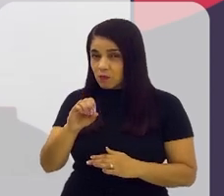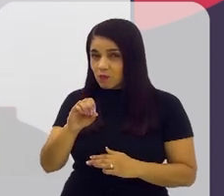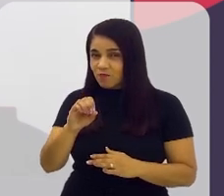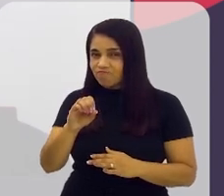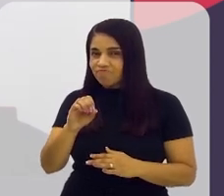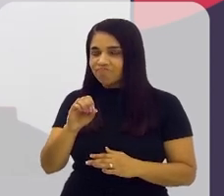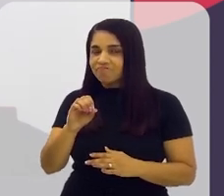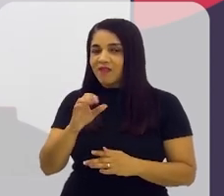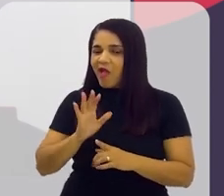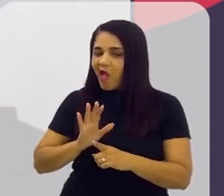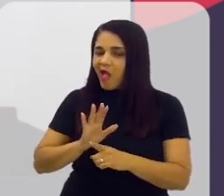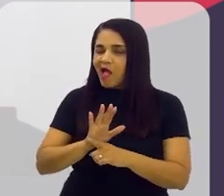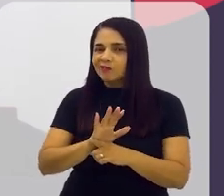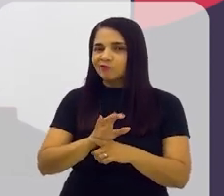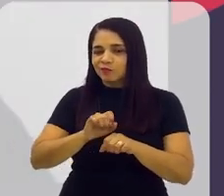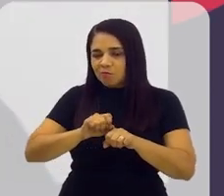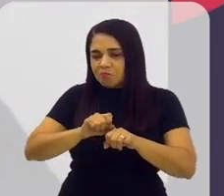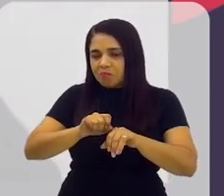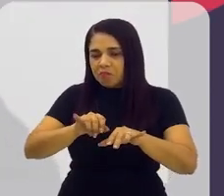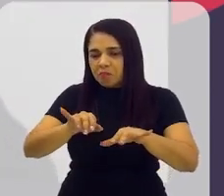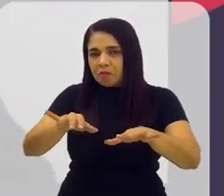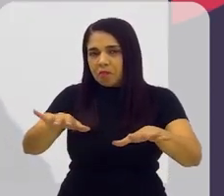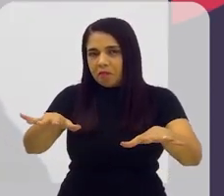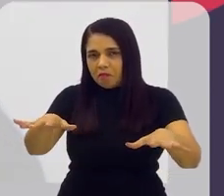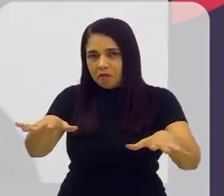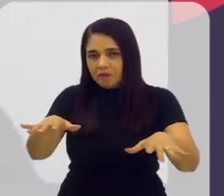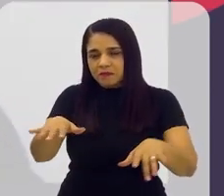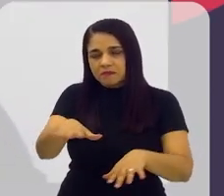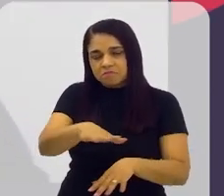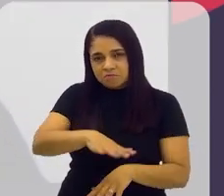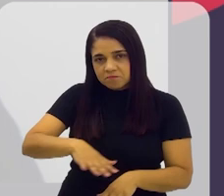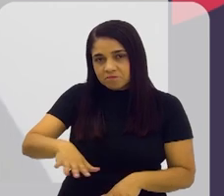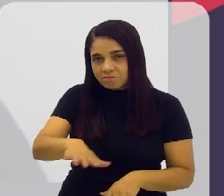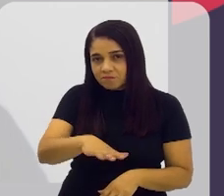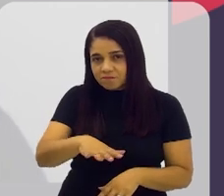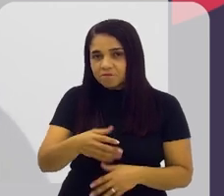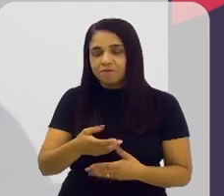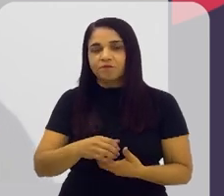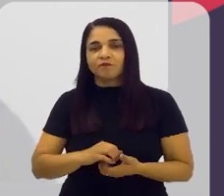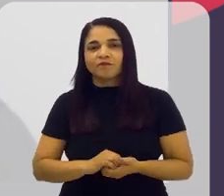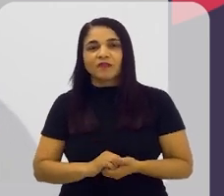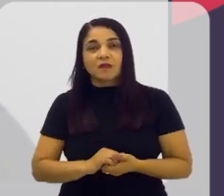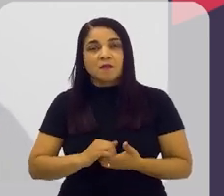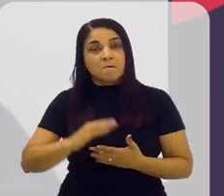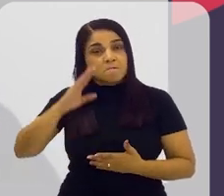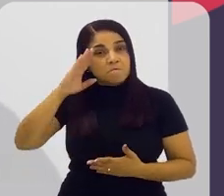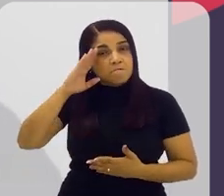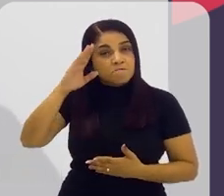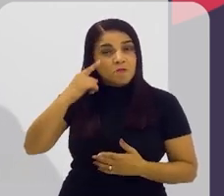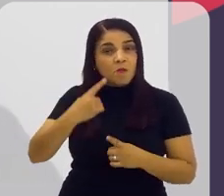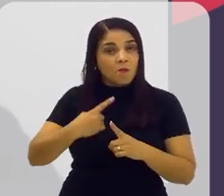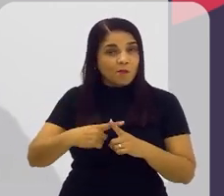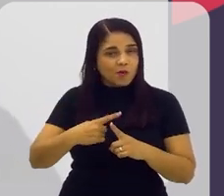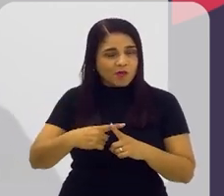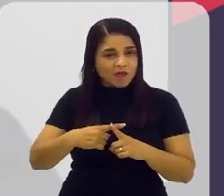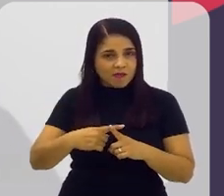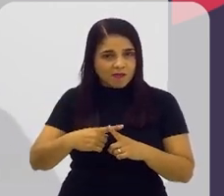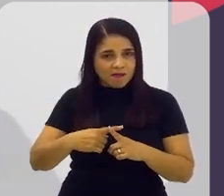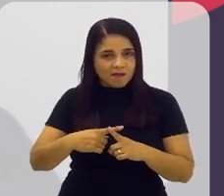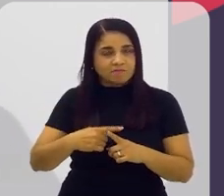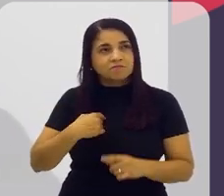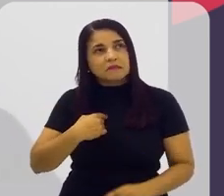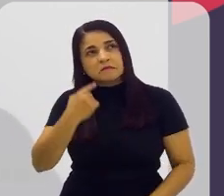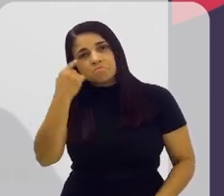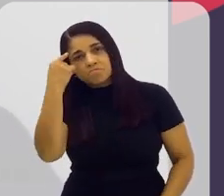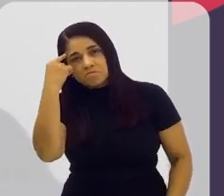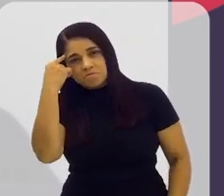né, pode favorecer a entrada dessa espécie naquela região. E principalmente porque, se a gente